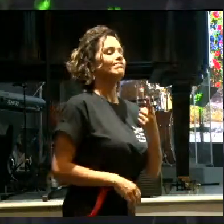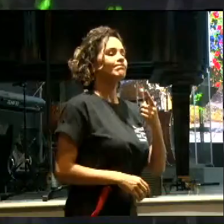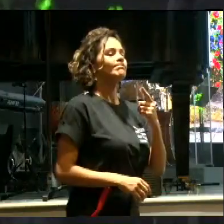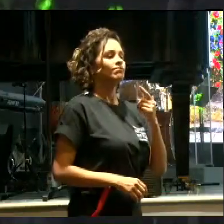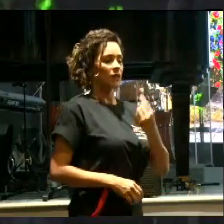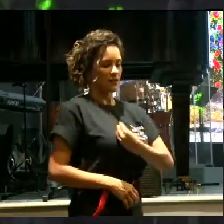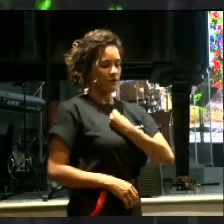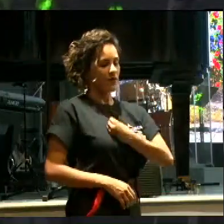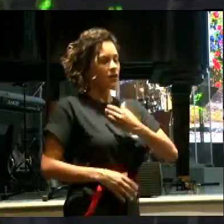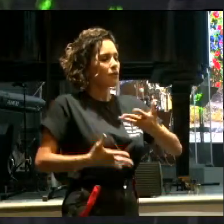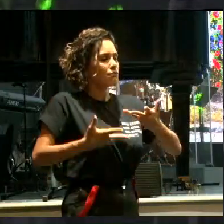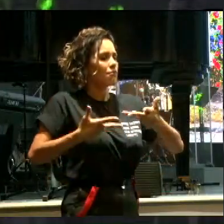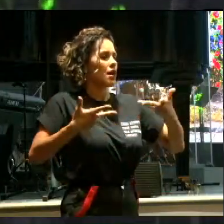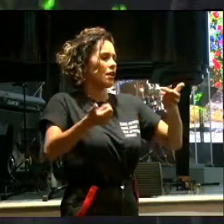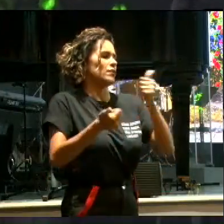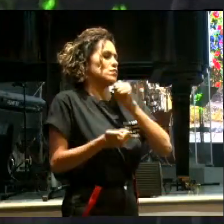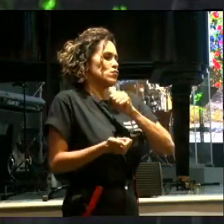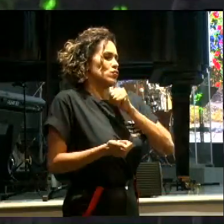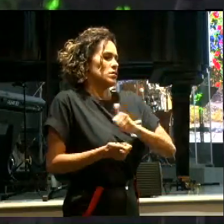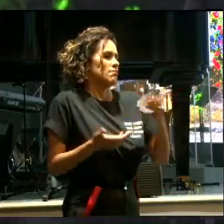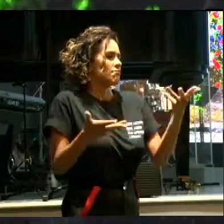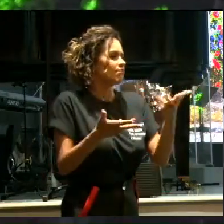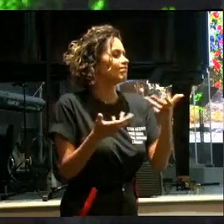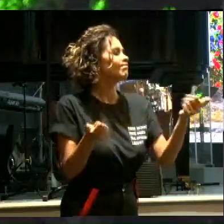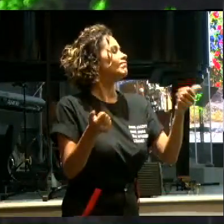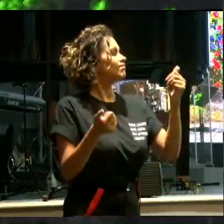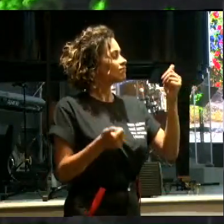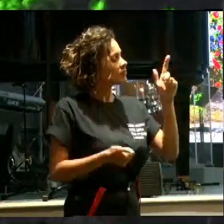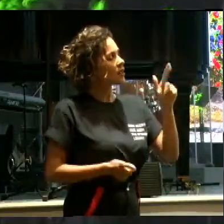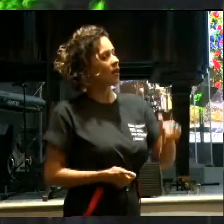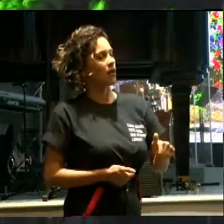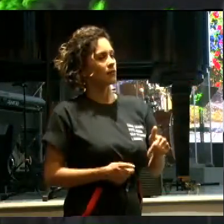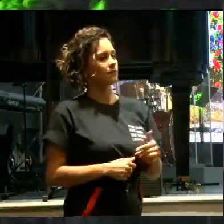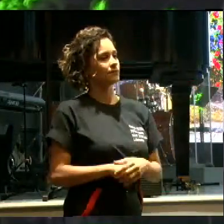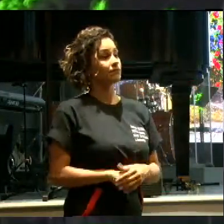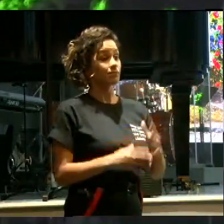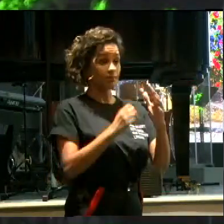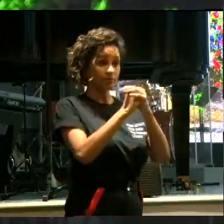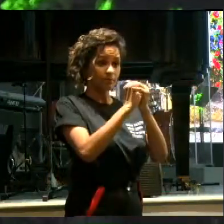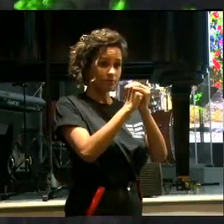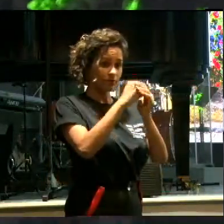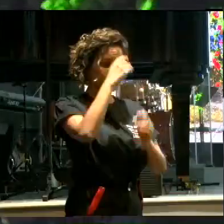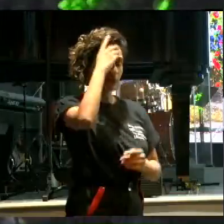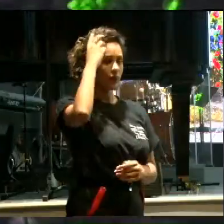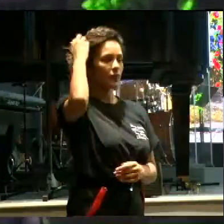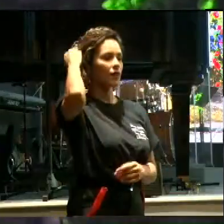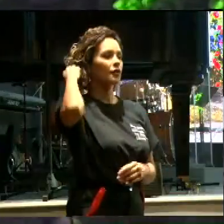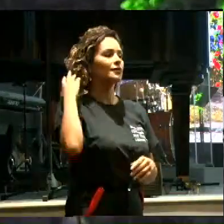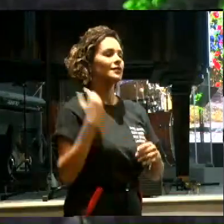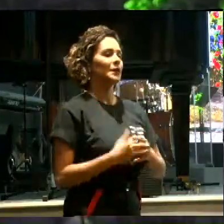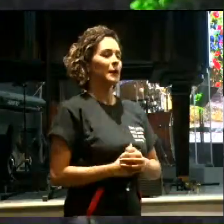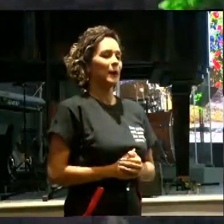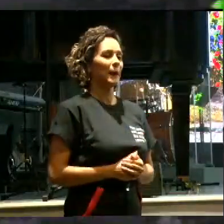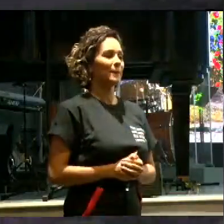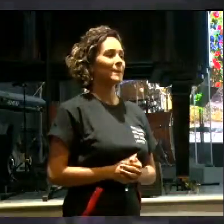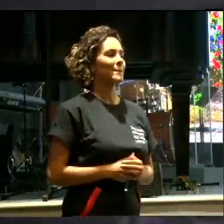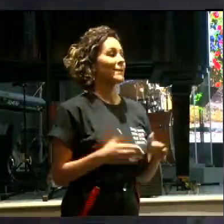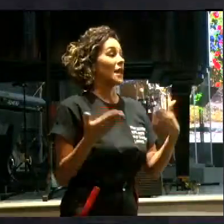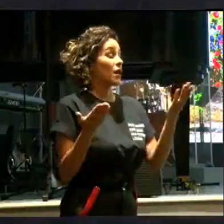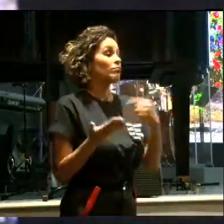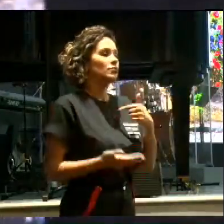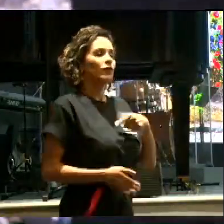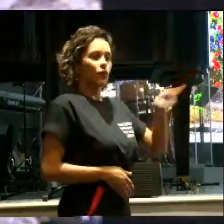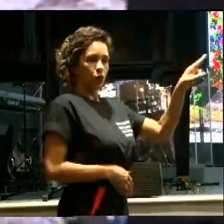mulher sensacional, espetacular que você é. Amém? Amém. Pois é. Então, eu tive